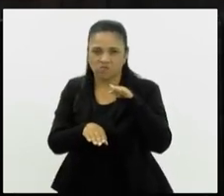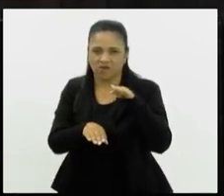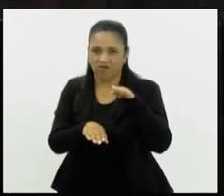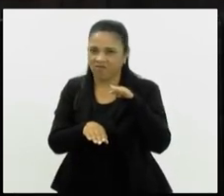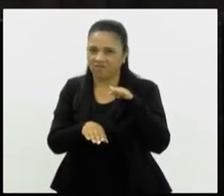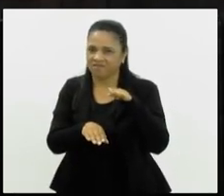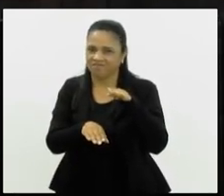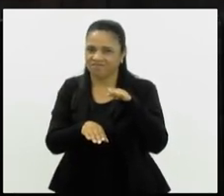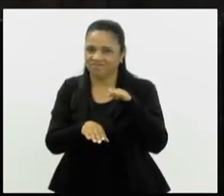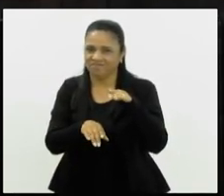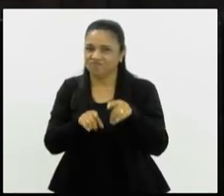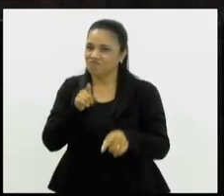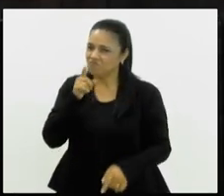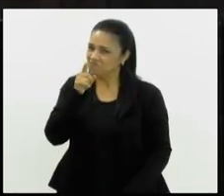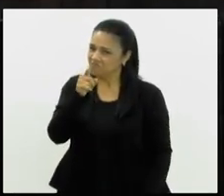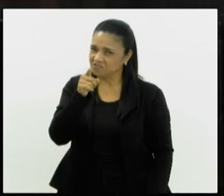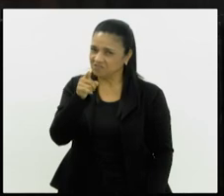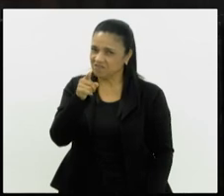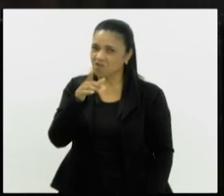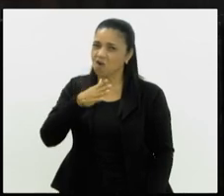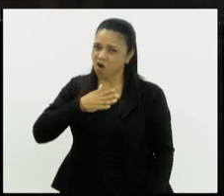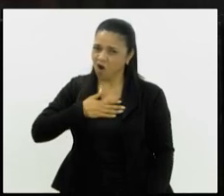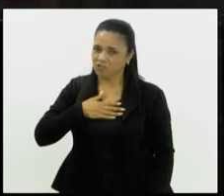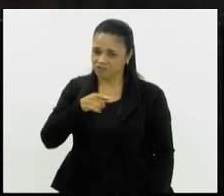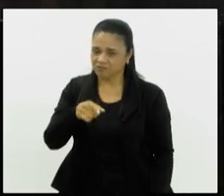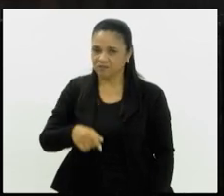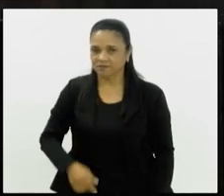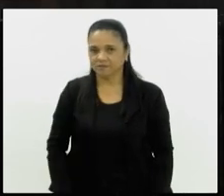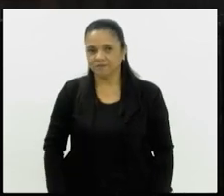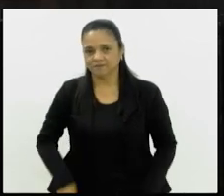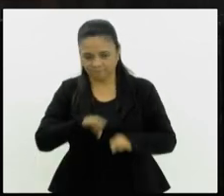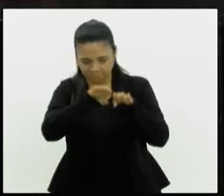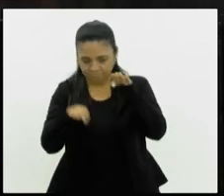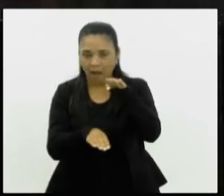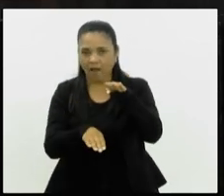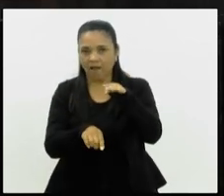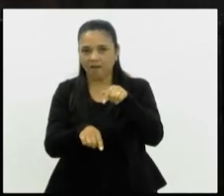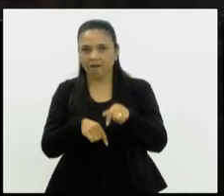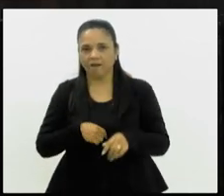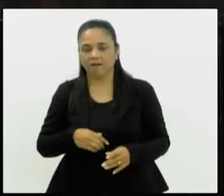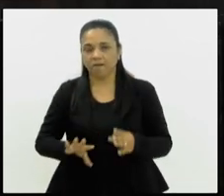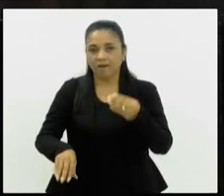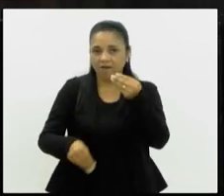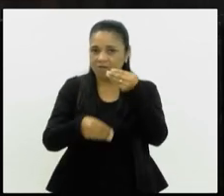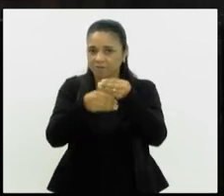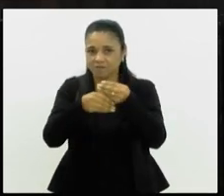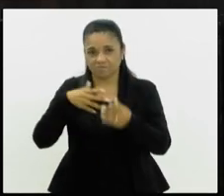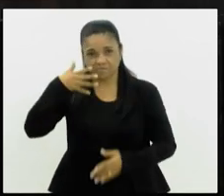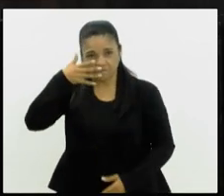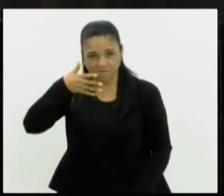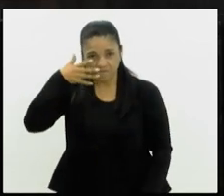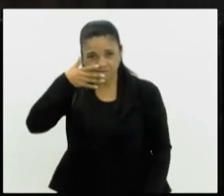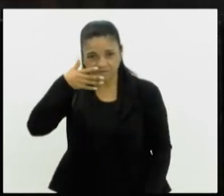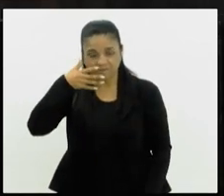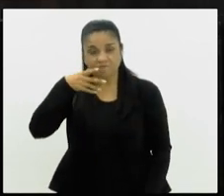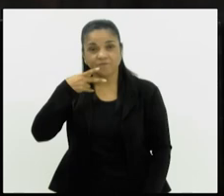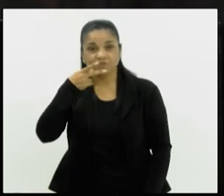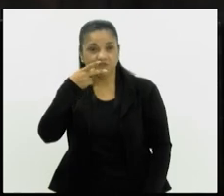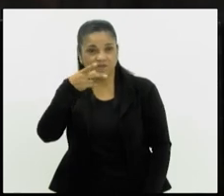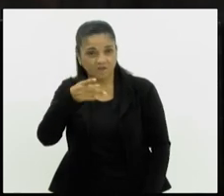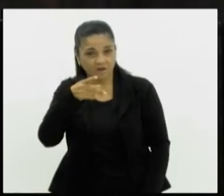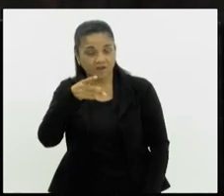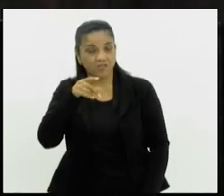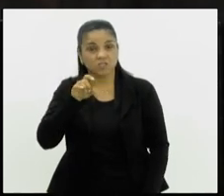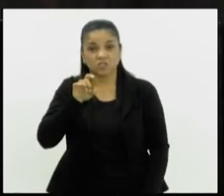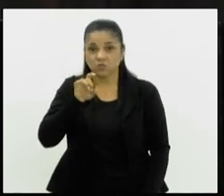traças aonde talvez o senhor goste de andar. Então, para completar a minha fala, eu queria dizer não só a